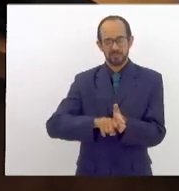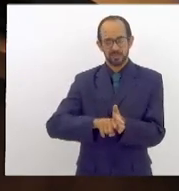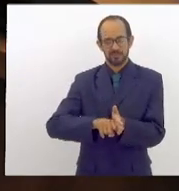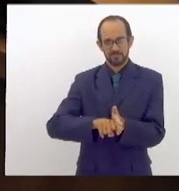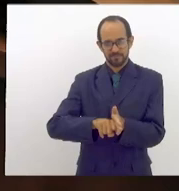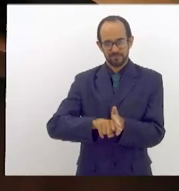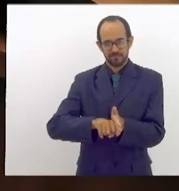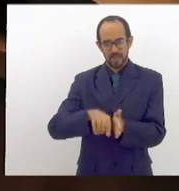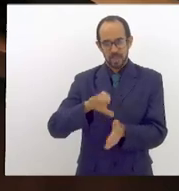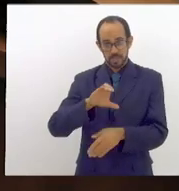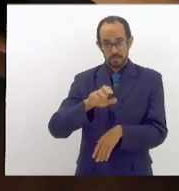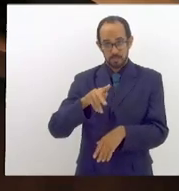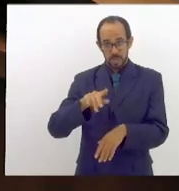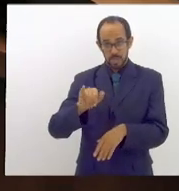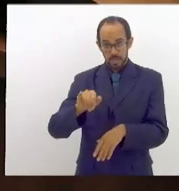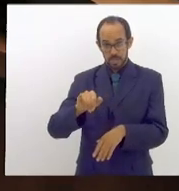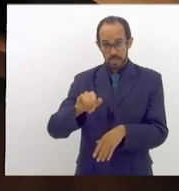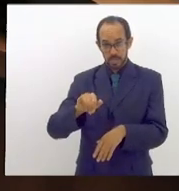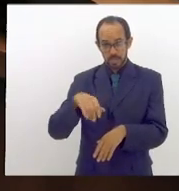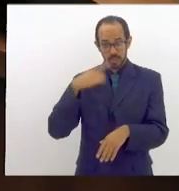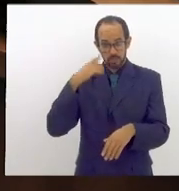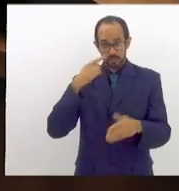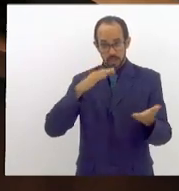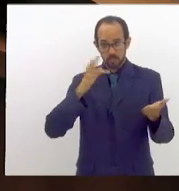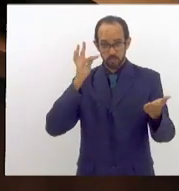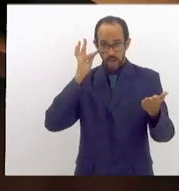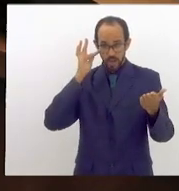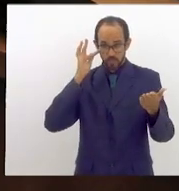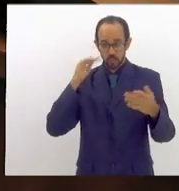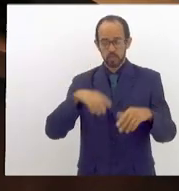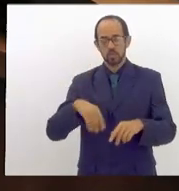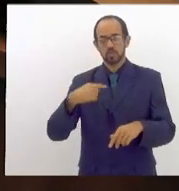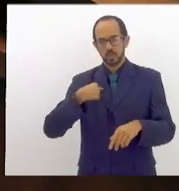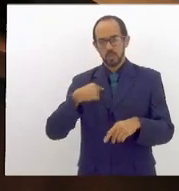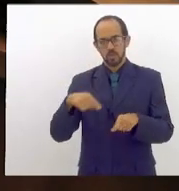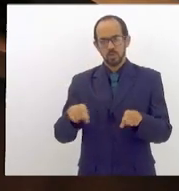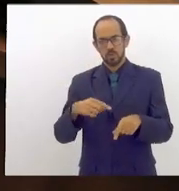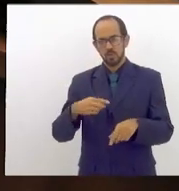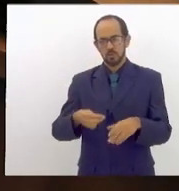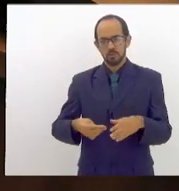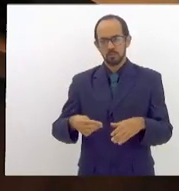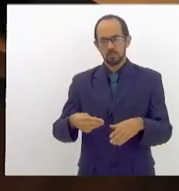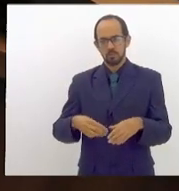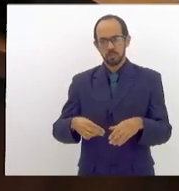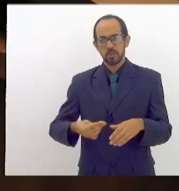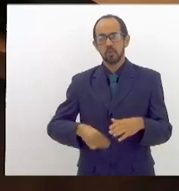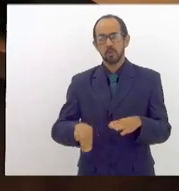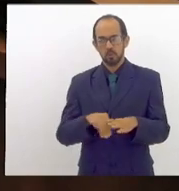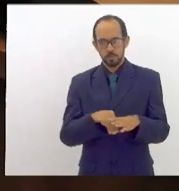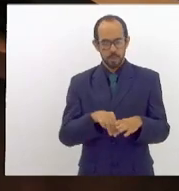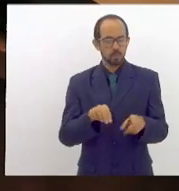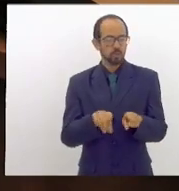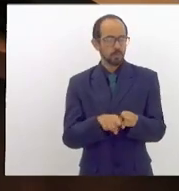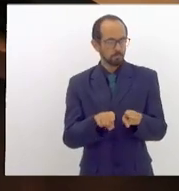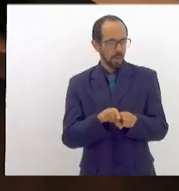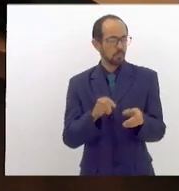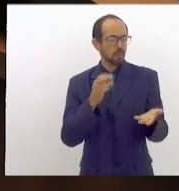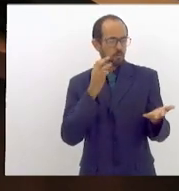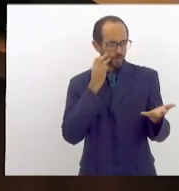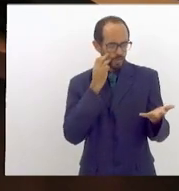presidida pelo Deputado Flávio Serafim do qual participou Deputado waldeck Carneiro